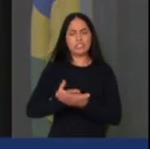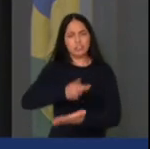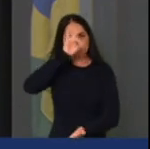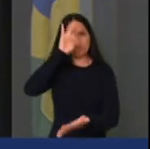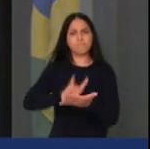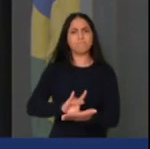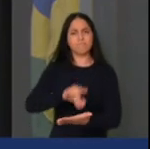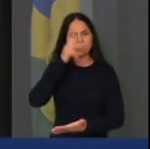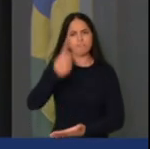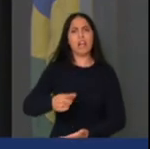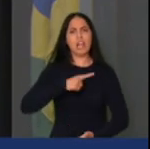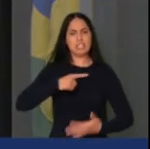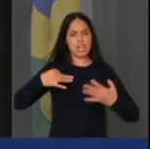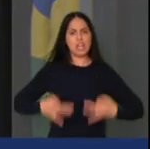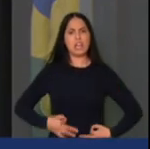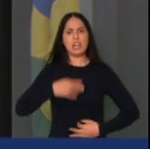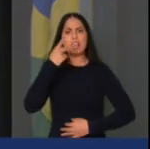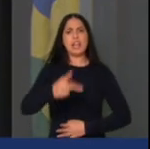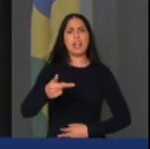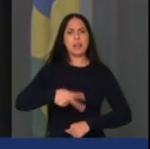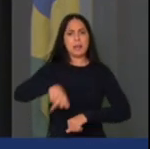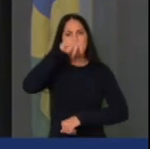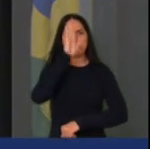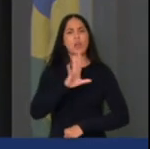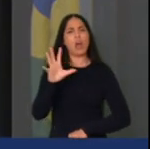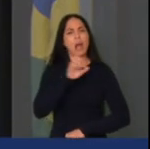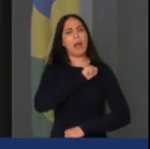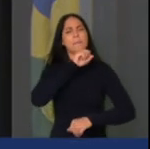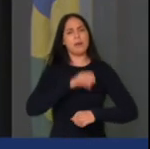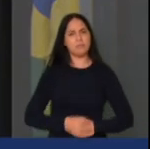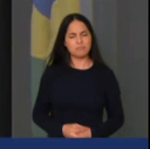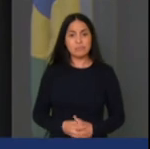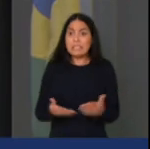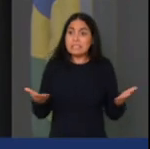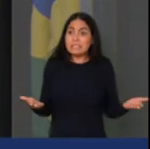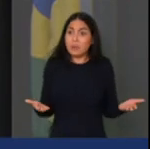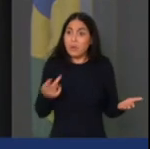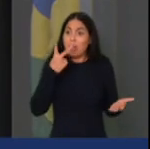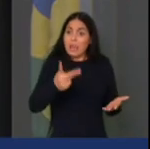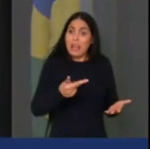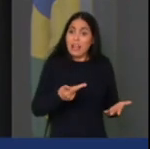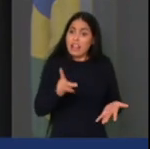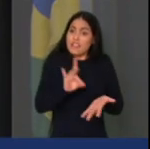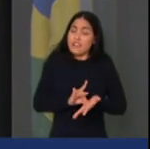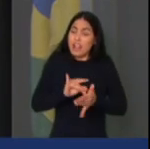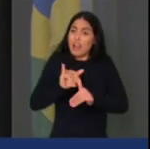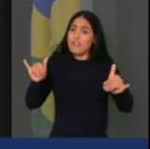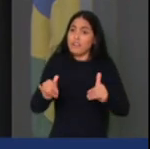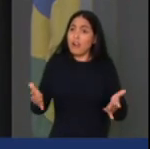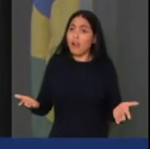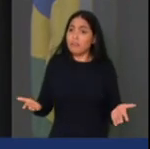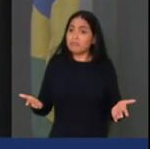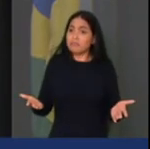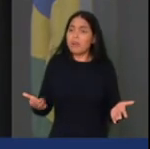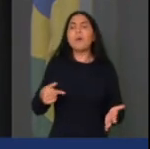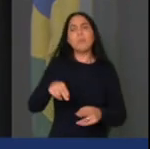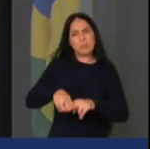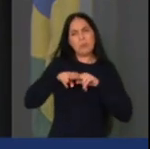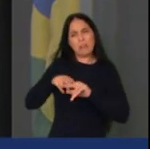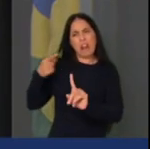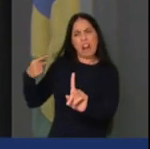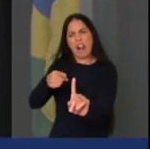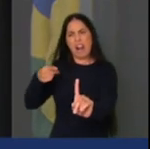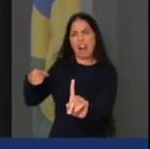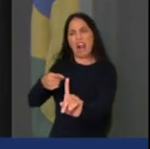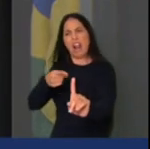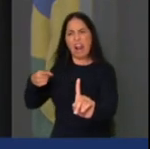convicções é um patriota e usou falar a verdade e por isso que ele tá sendo perseguido Luciano Hang tá